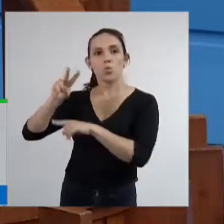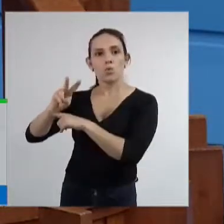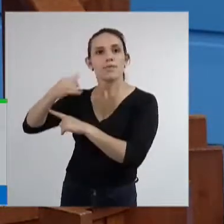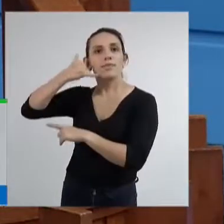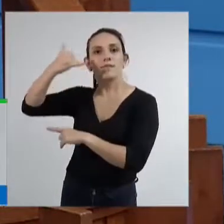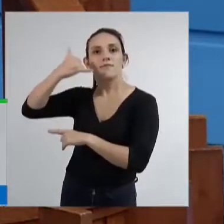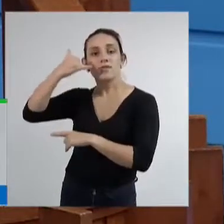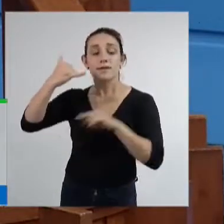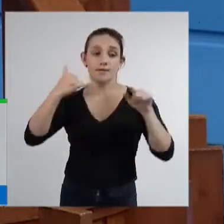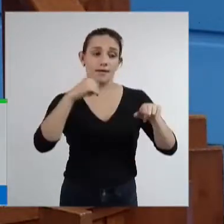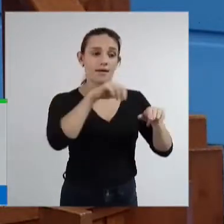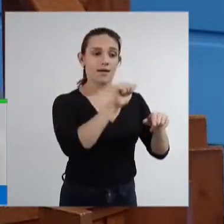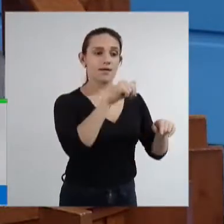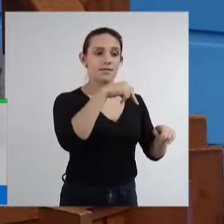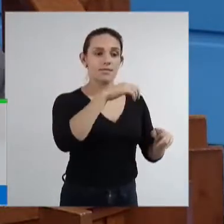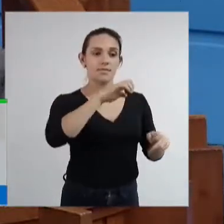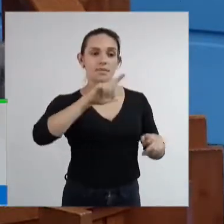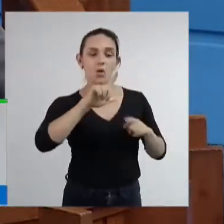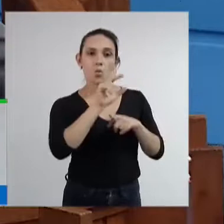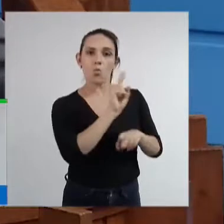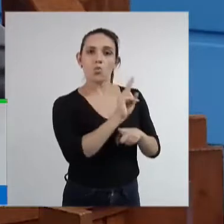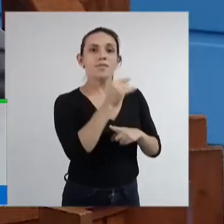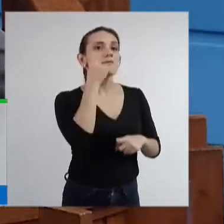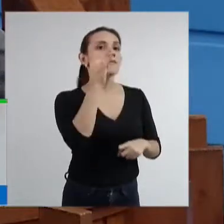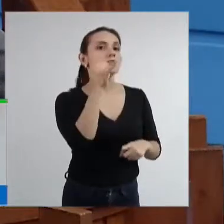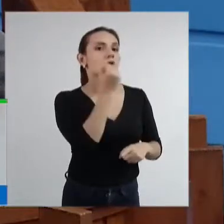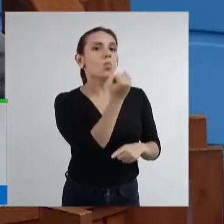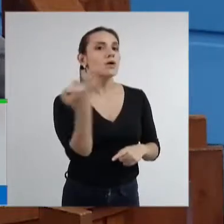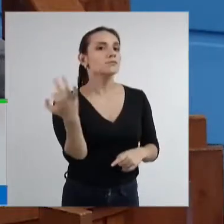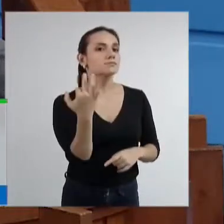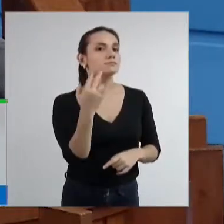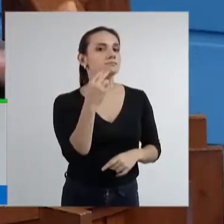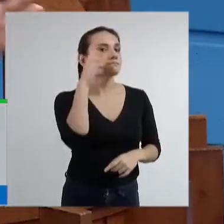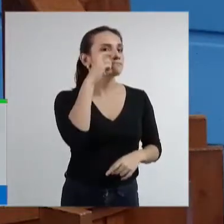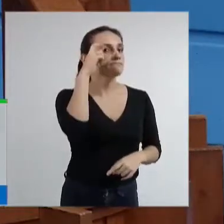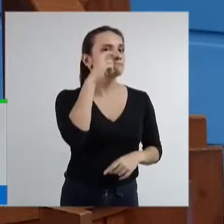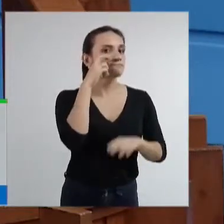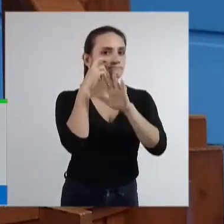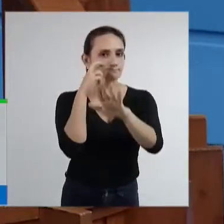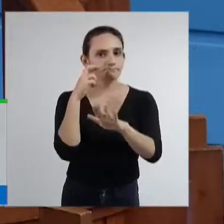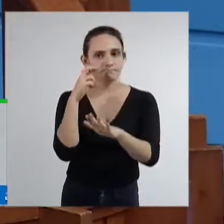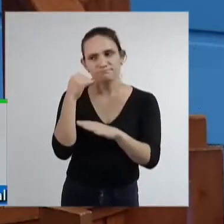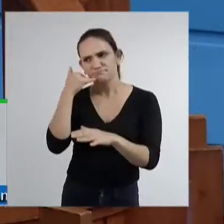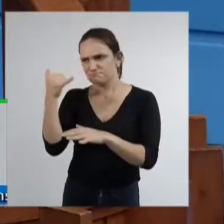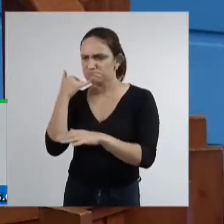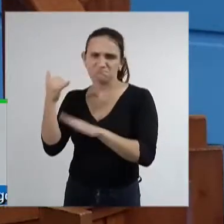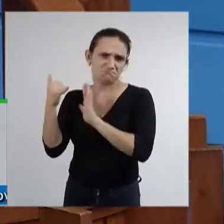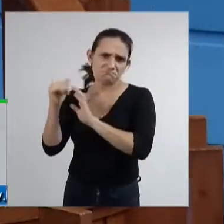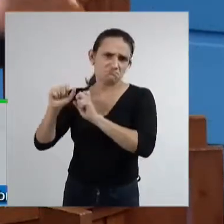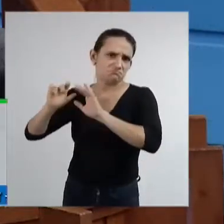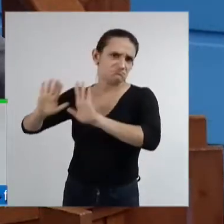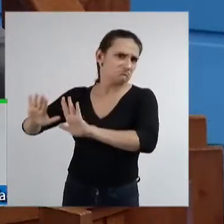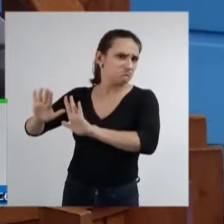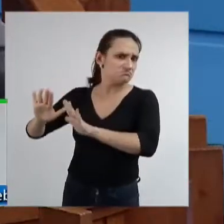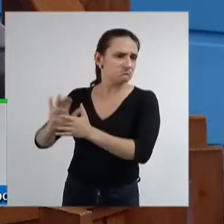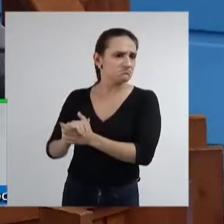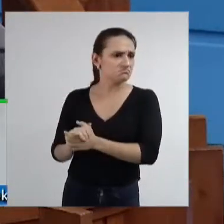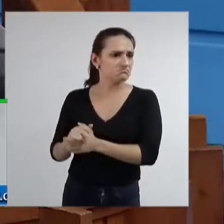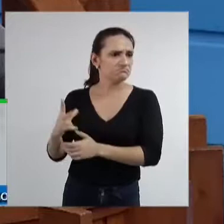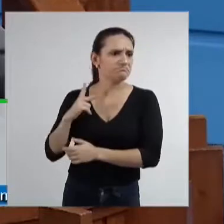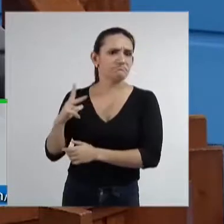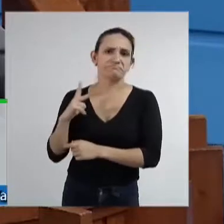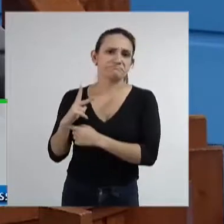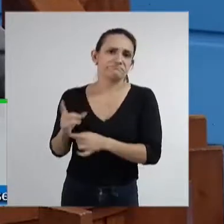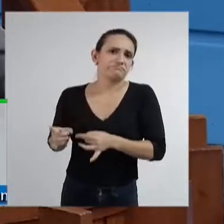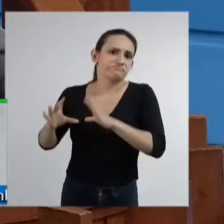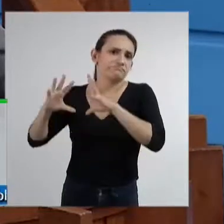elétrica. Eu acho que a questão da telefonia não há o que se discutir. Essa privatização